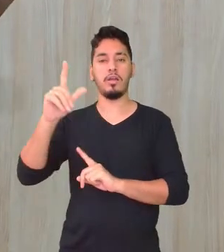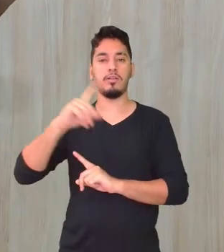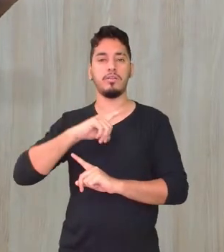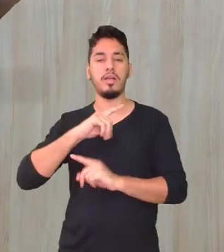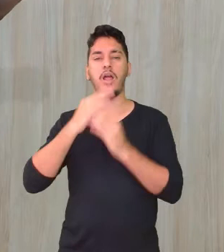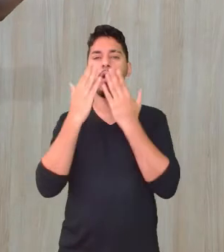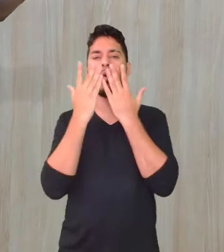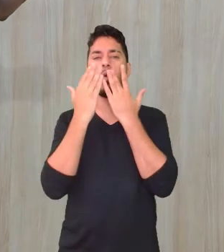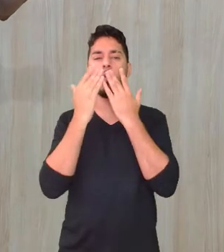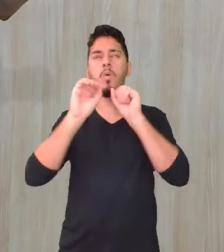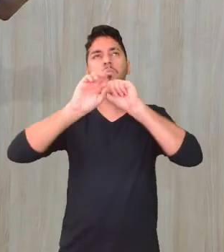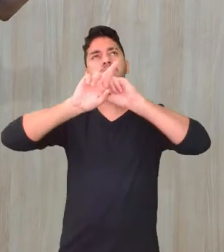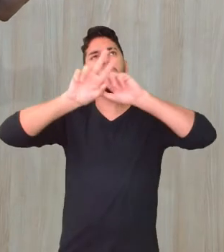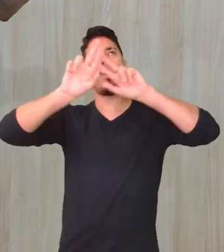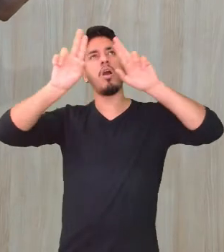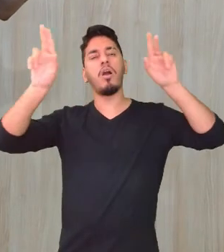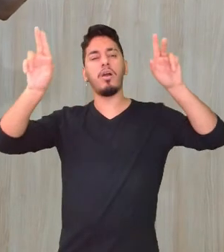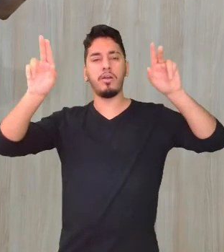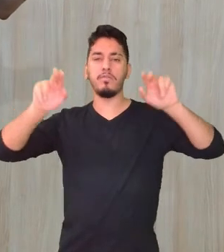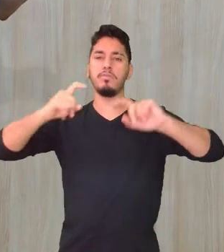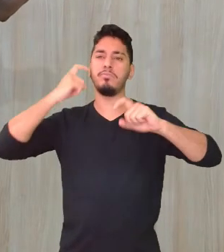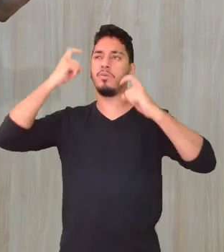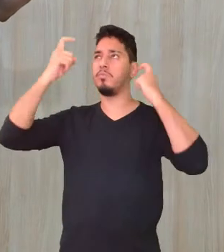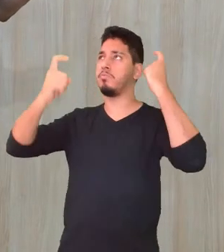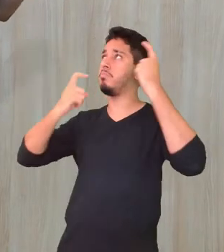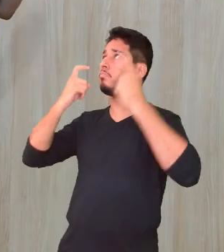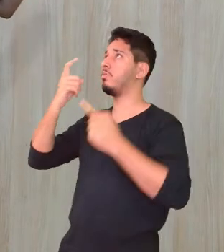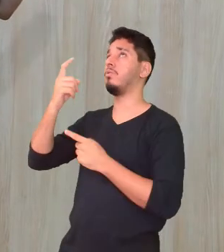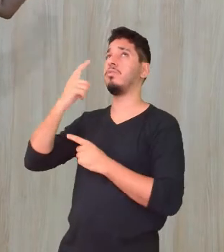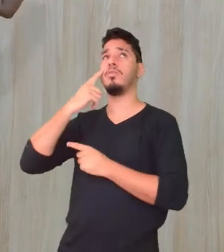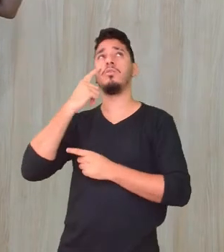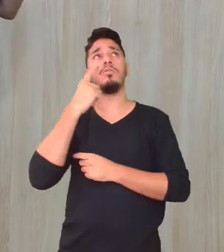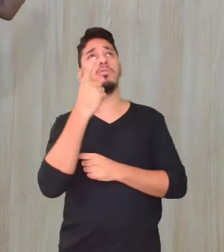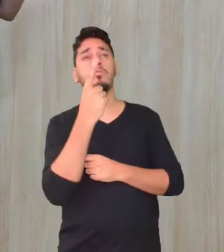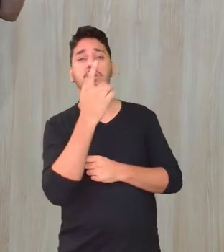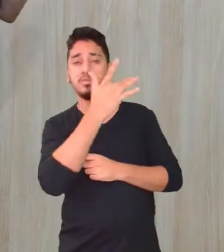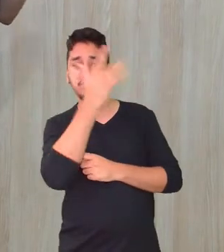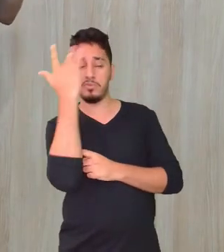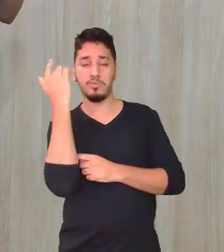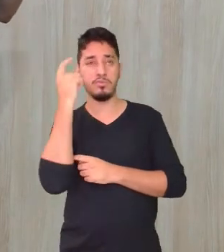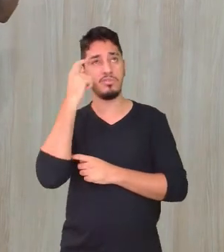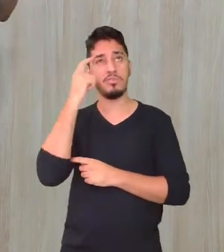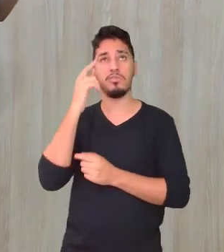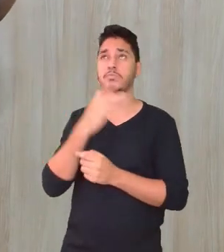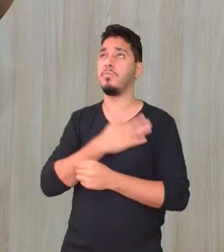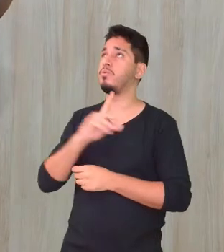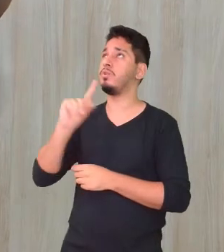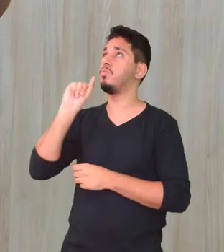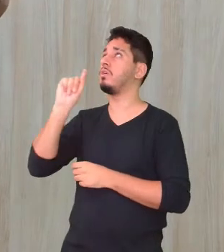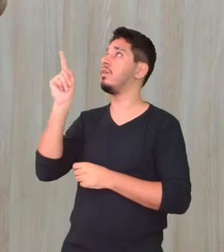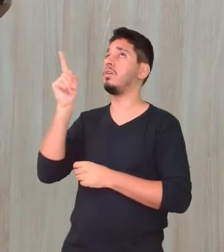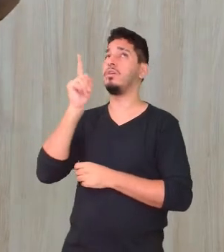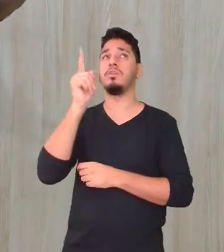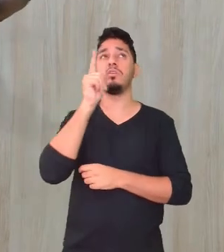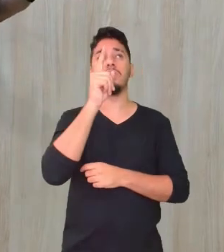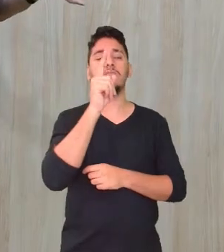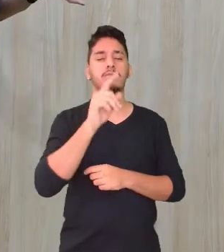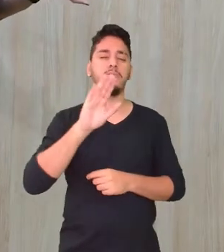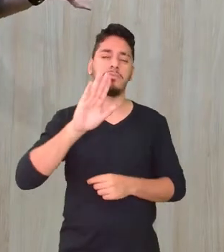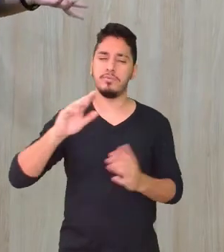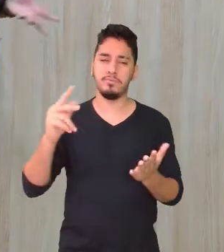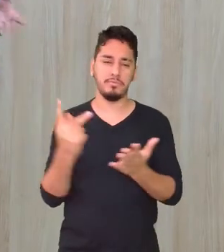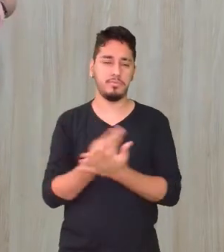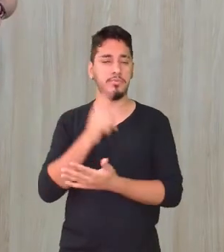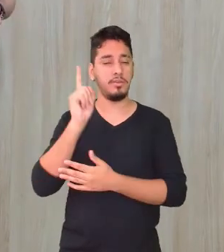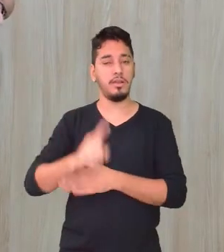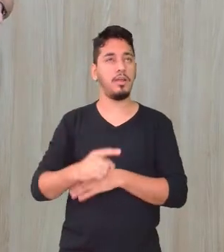aquelas cores, né? Que foram preocupantes no início, né? As pessoas ficaram, meu Deus, o que é que está acontecendo? Mas termina sendo